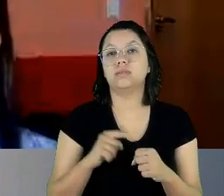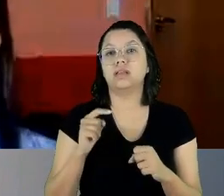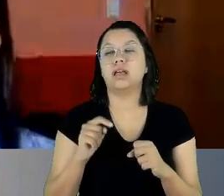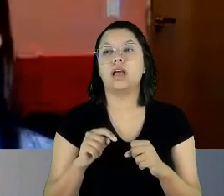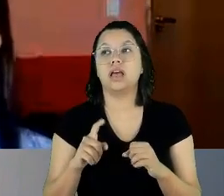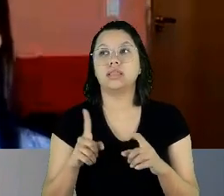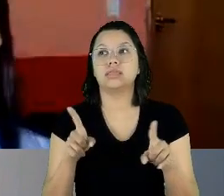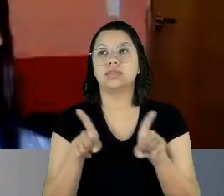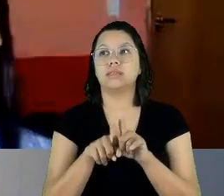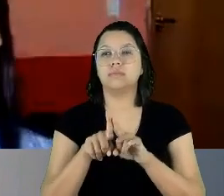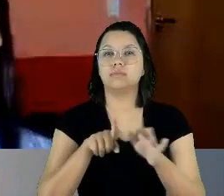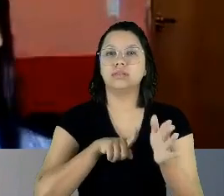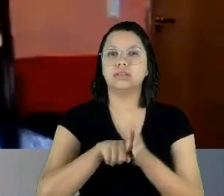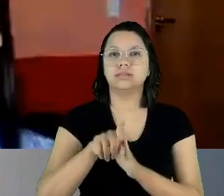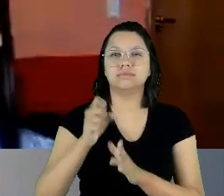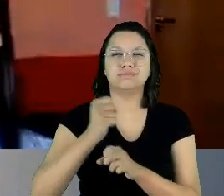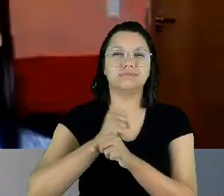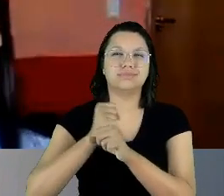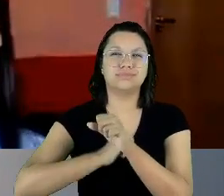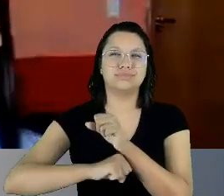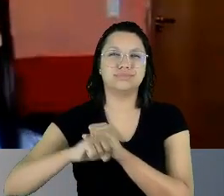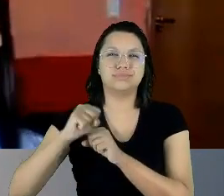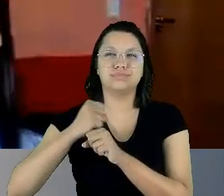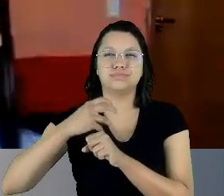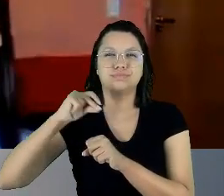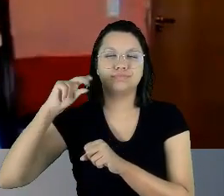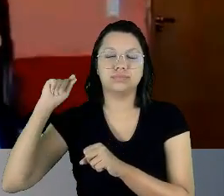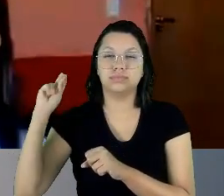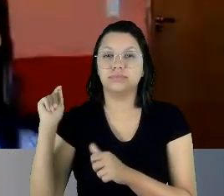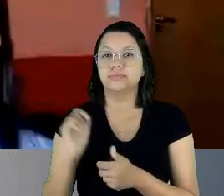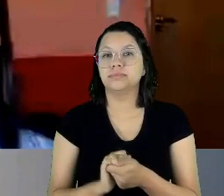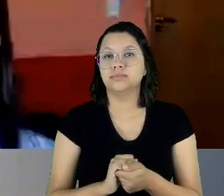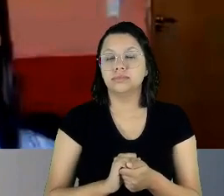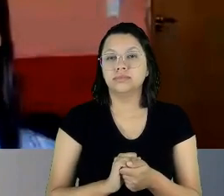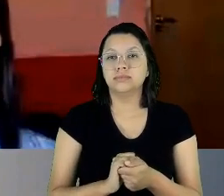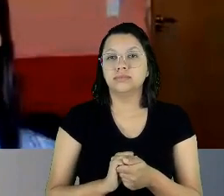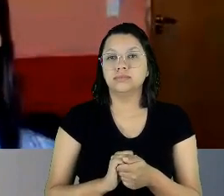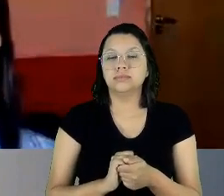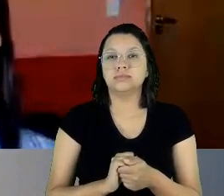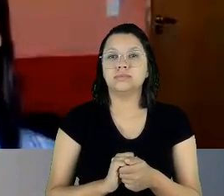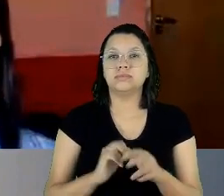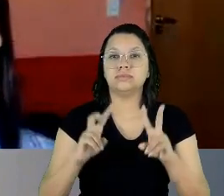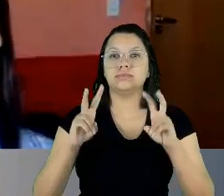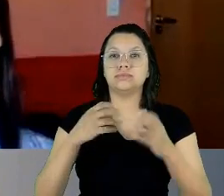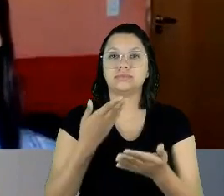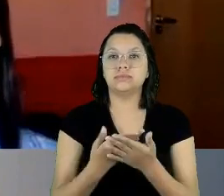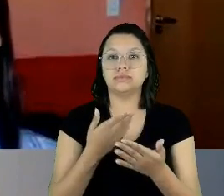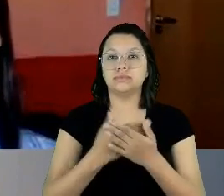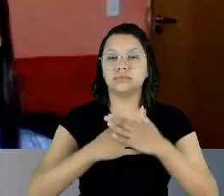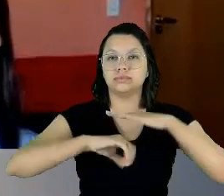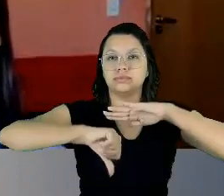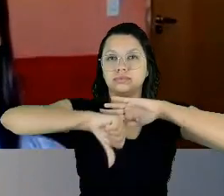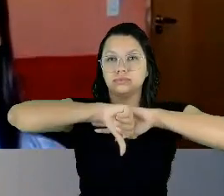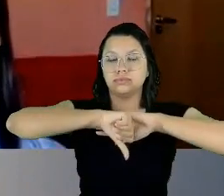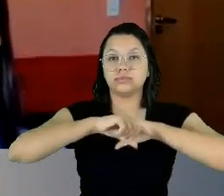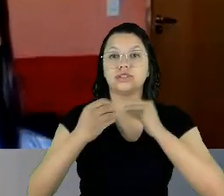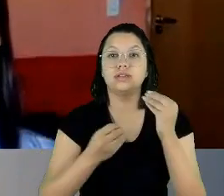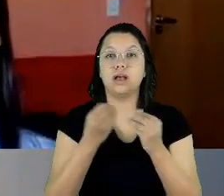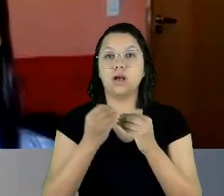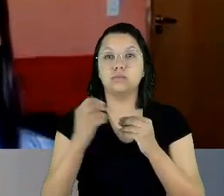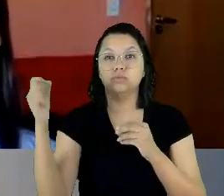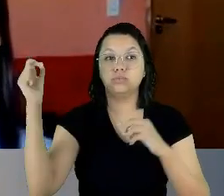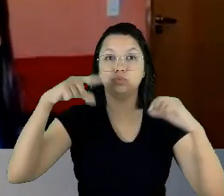uma questão muito antiga que criminologistas trazem de o quanto iluminar